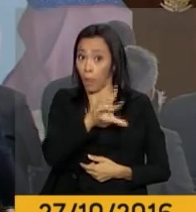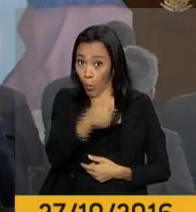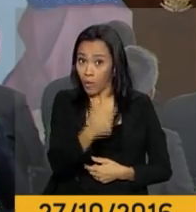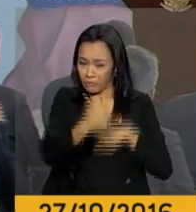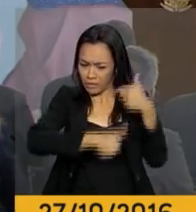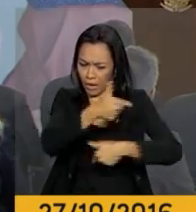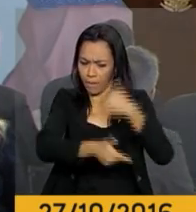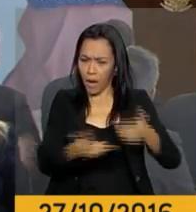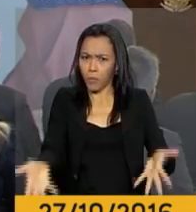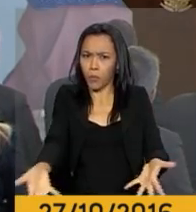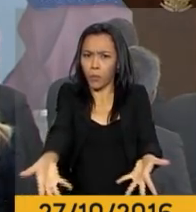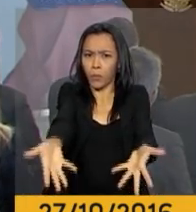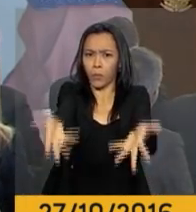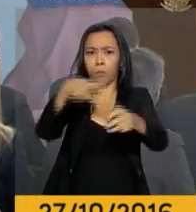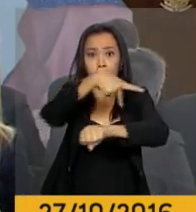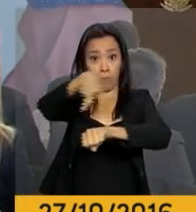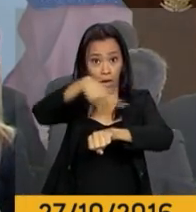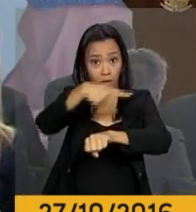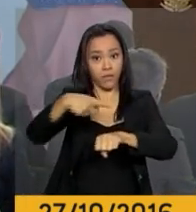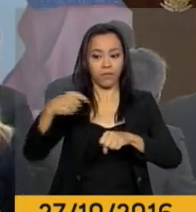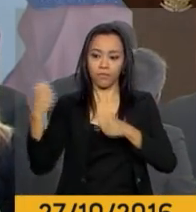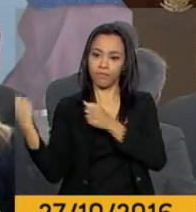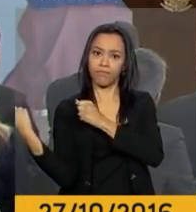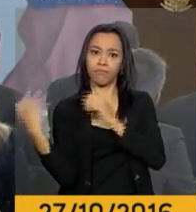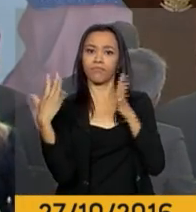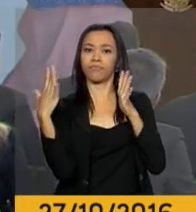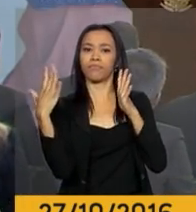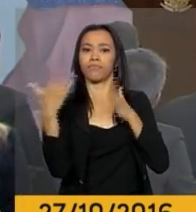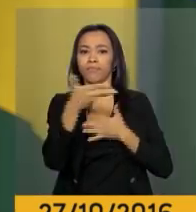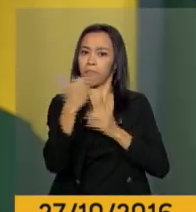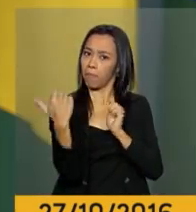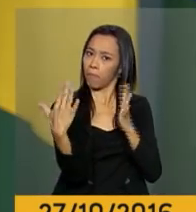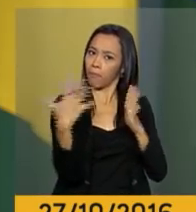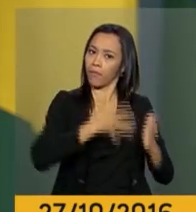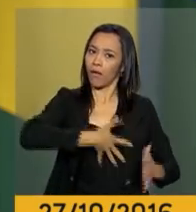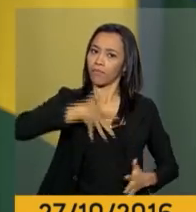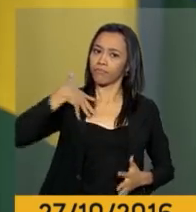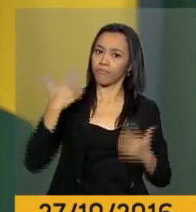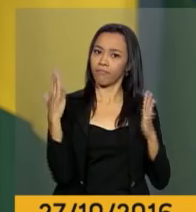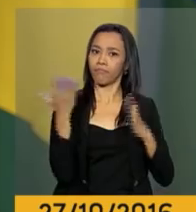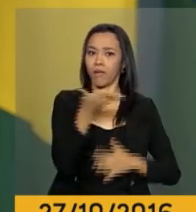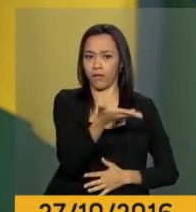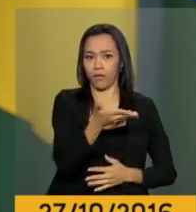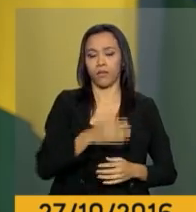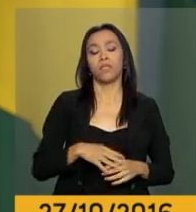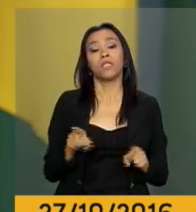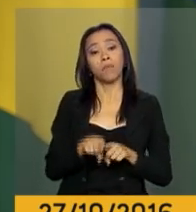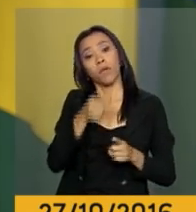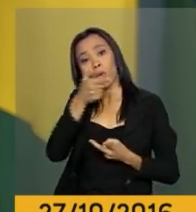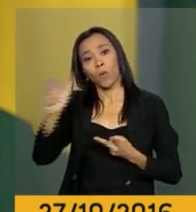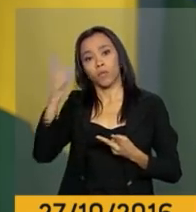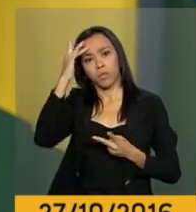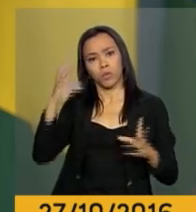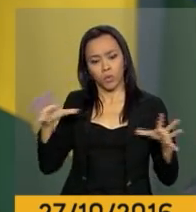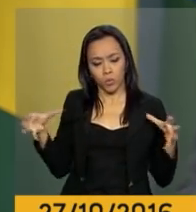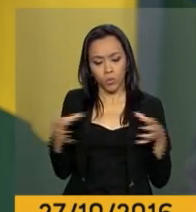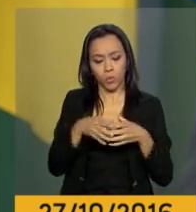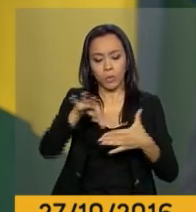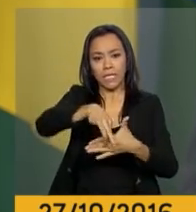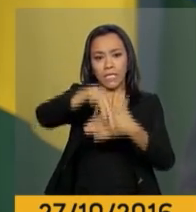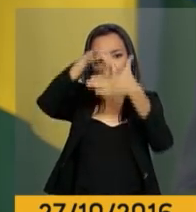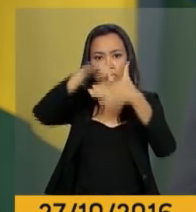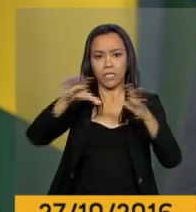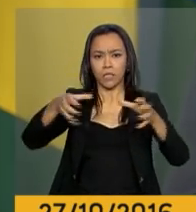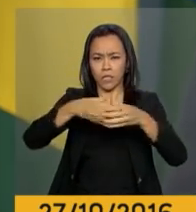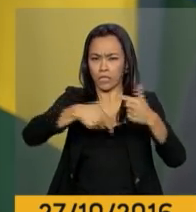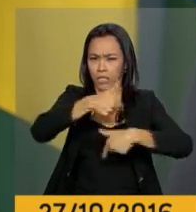pelo Brasil, o que ganha é aplauso. Exatamente isso. Ao lado do Danilo Forte, que presidiu a comissão, dos líderes, está aqui o